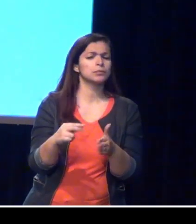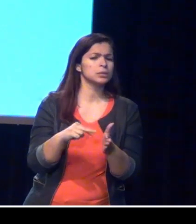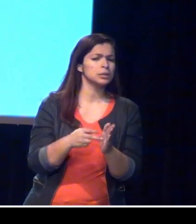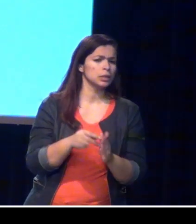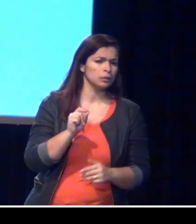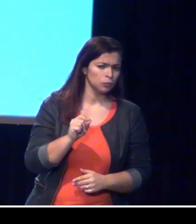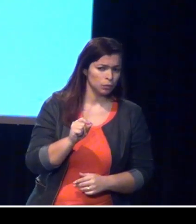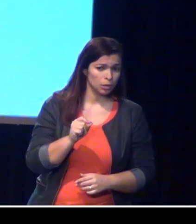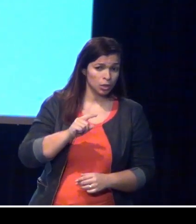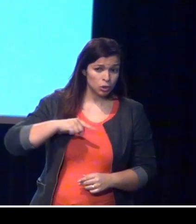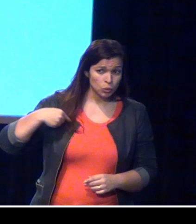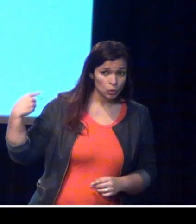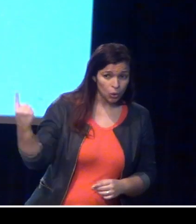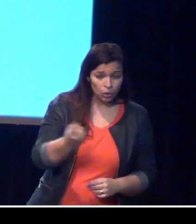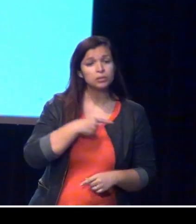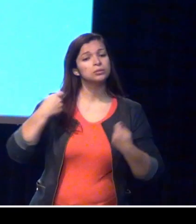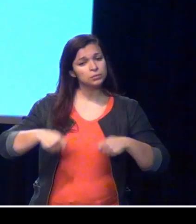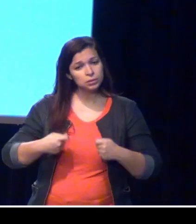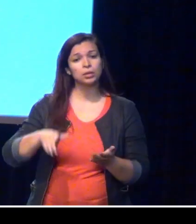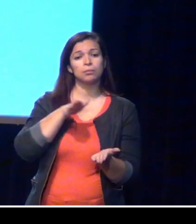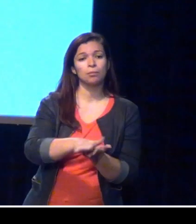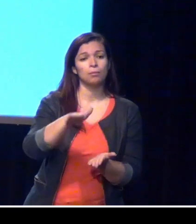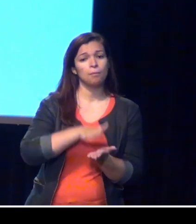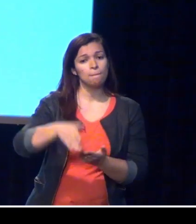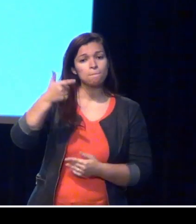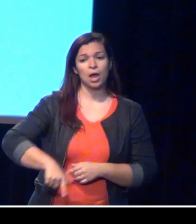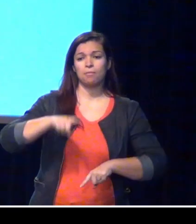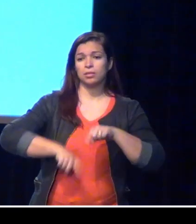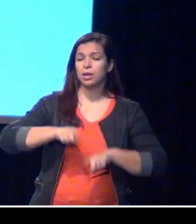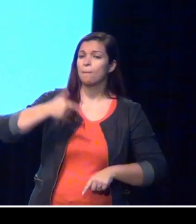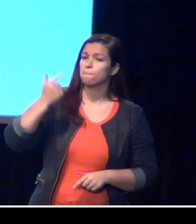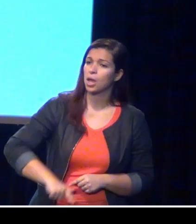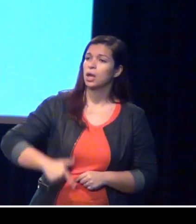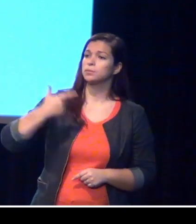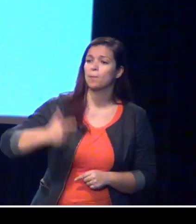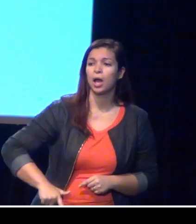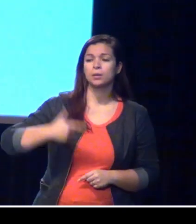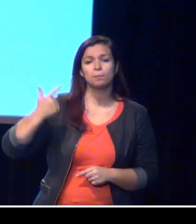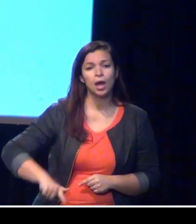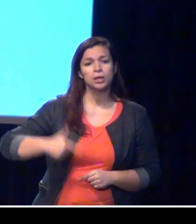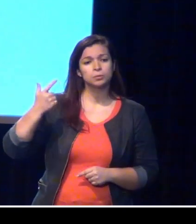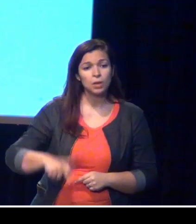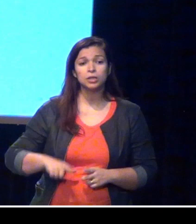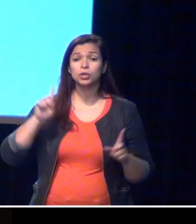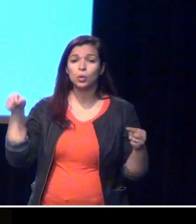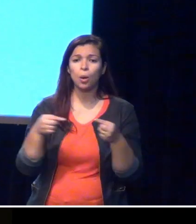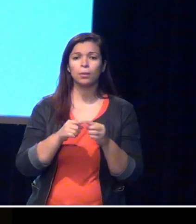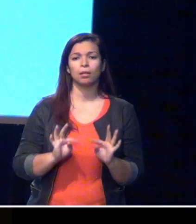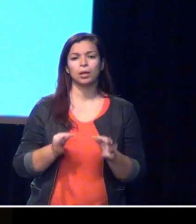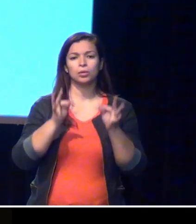produzir mais materiais relacionados à tecnologia para a educação de